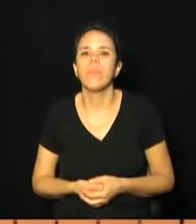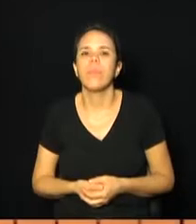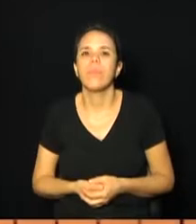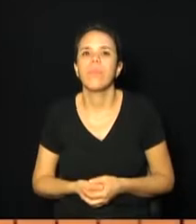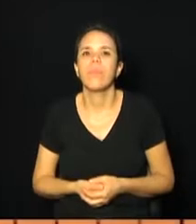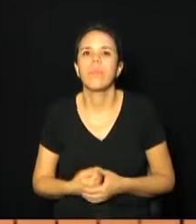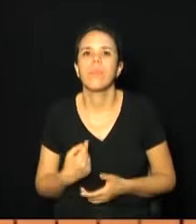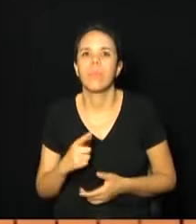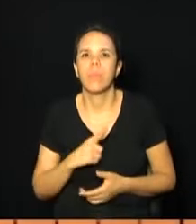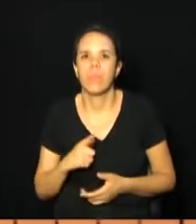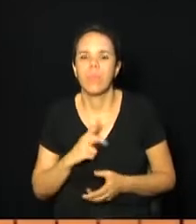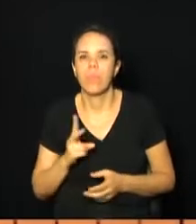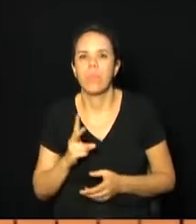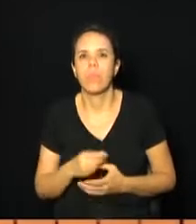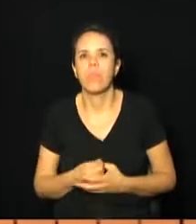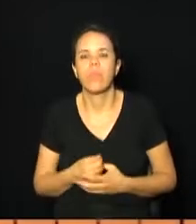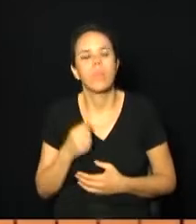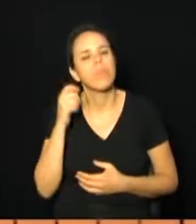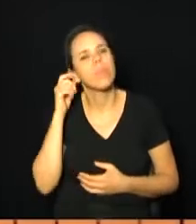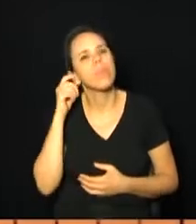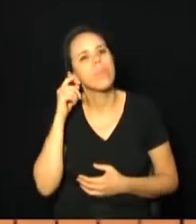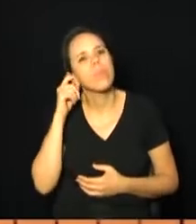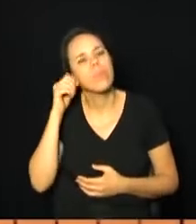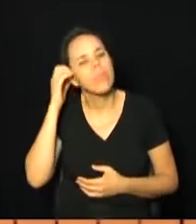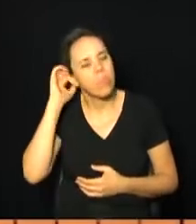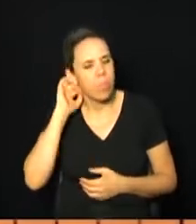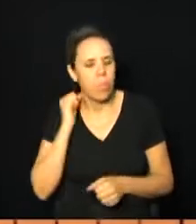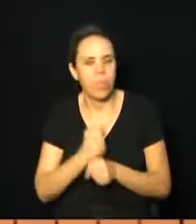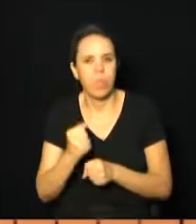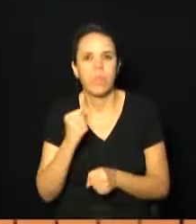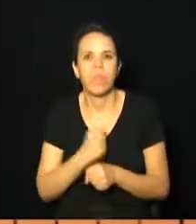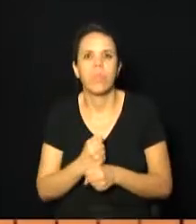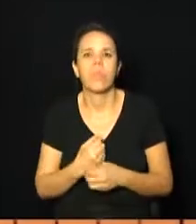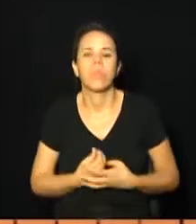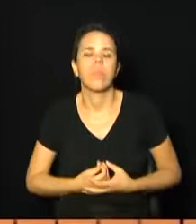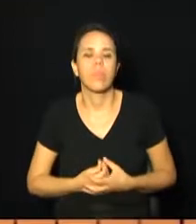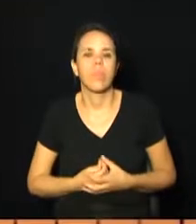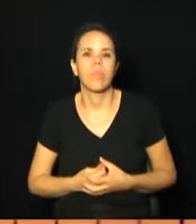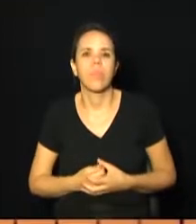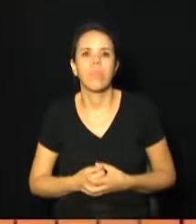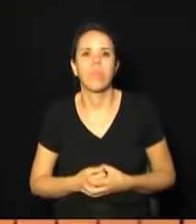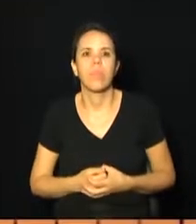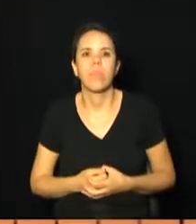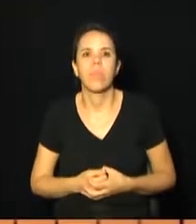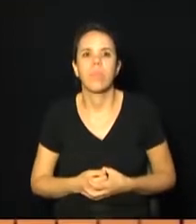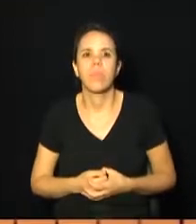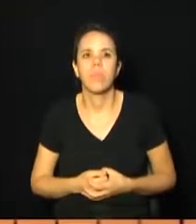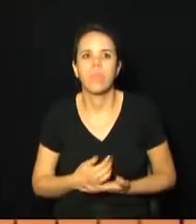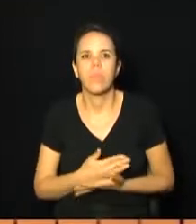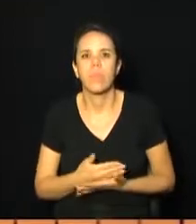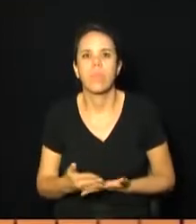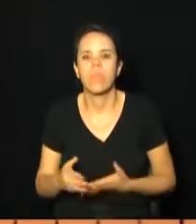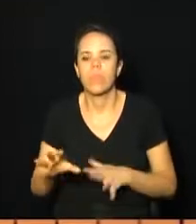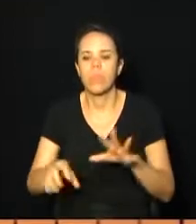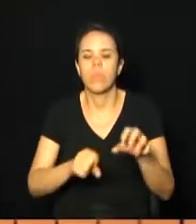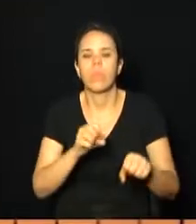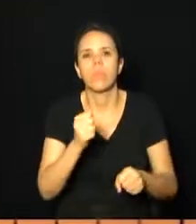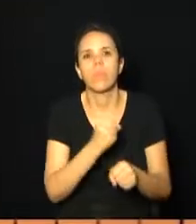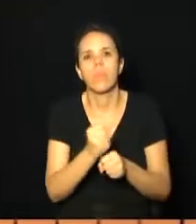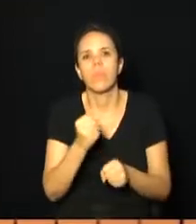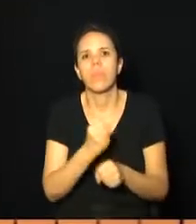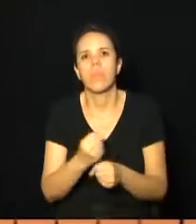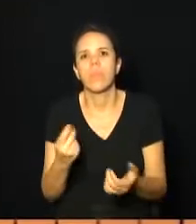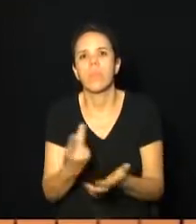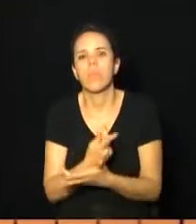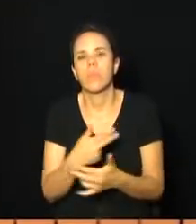algo que a gente tem que estar sempre em cima é a questão das construções. Você começa a pegar muitas construções